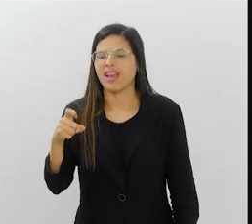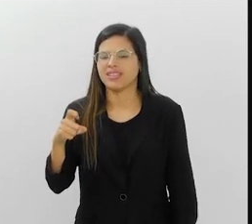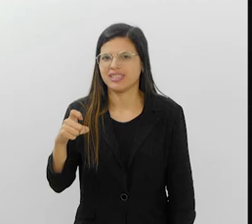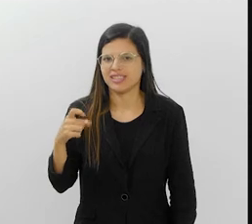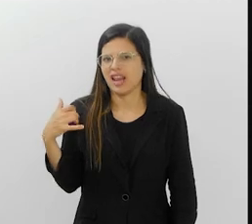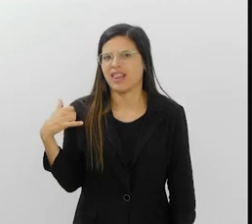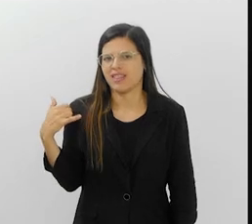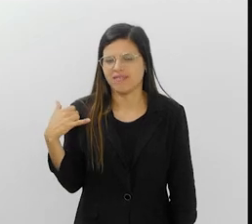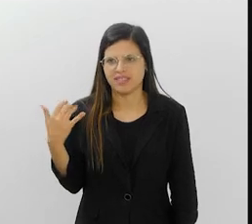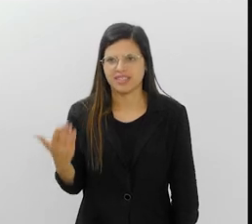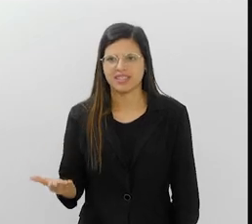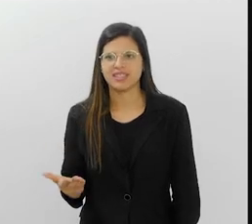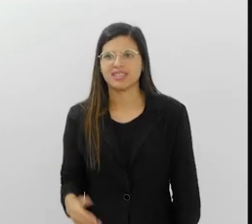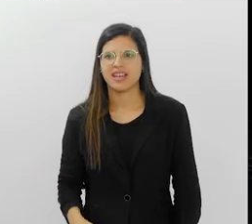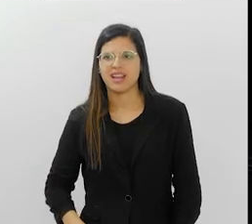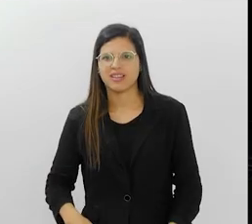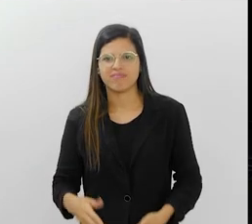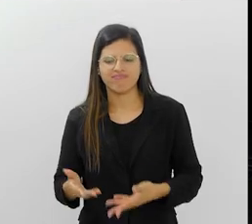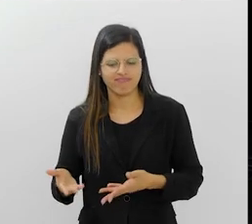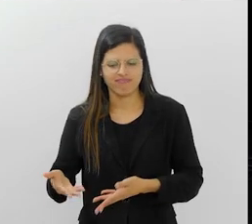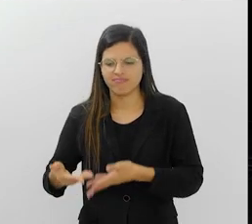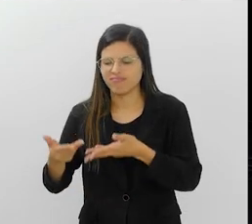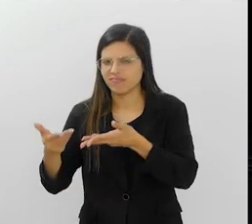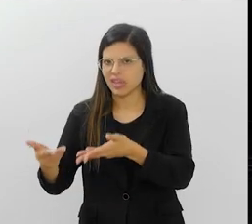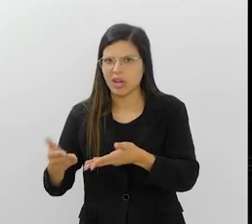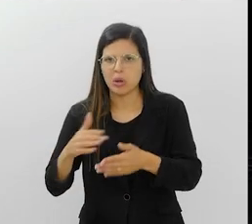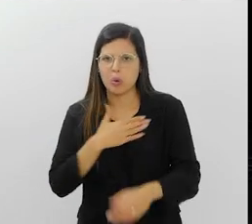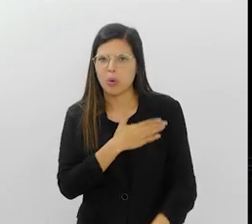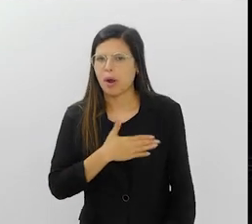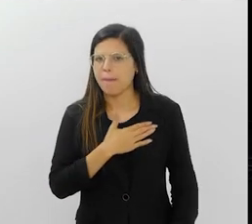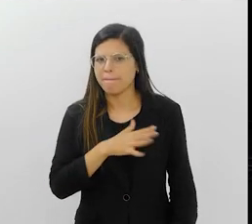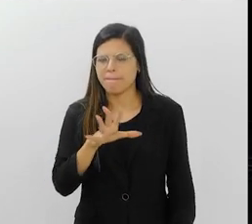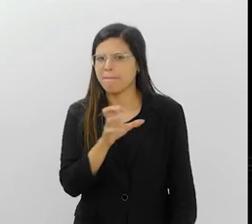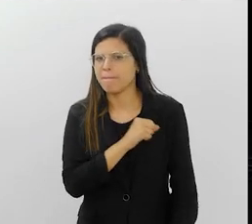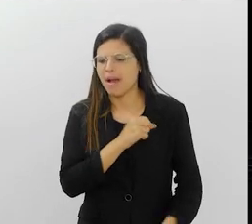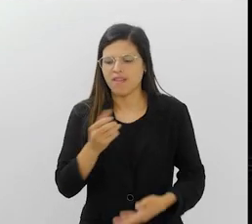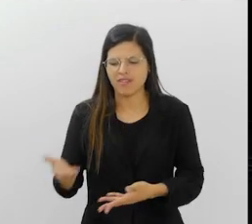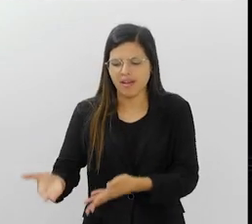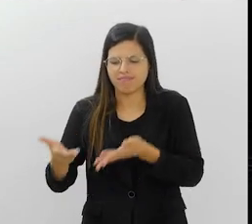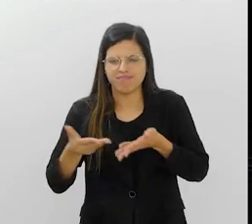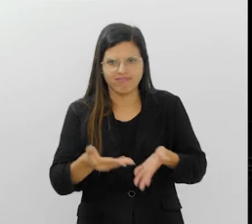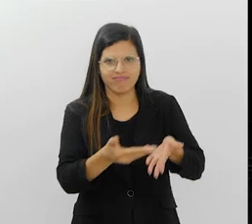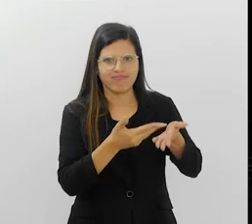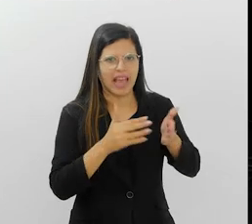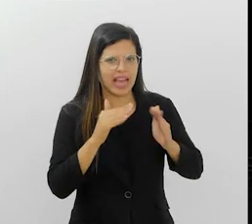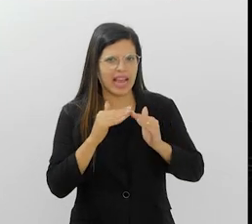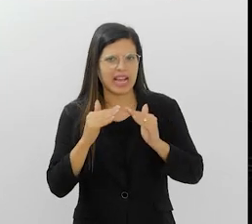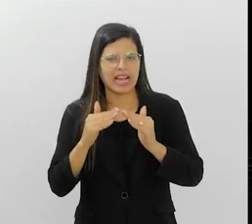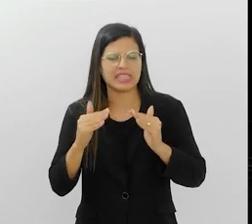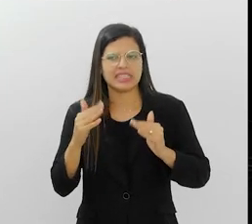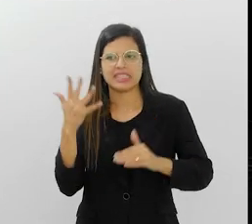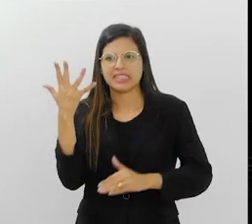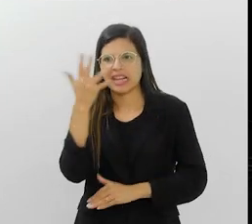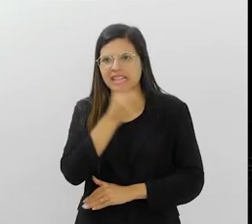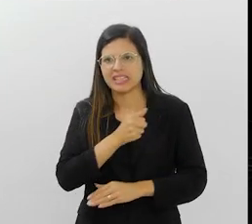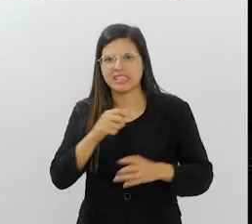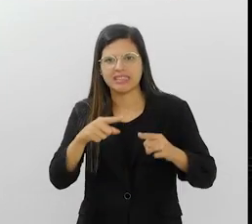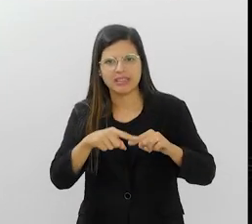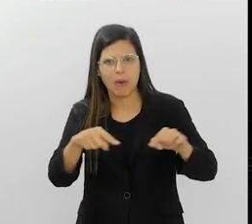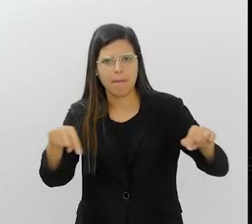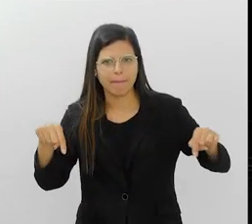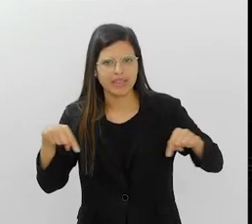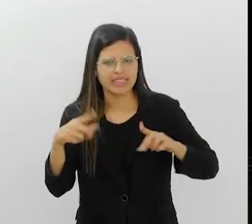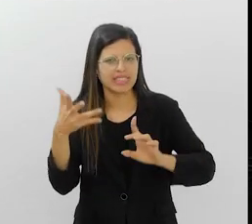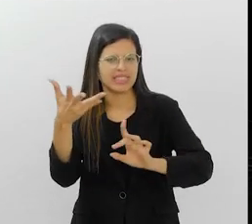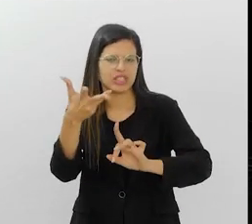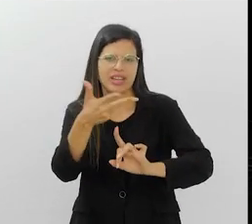anfitrião maravilhoso. É, o Max gostava muito de receber, né? A casa linda, né? É, muita... É uma galeria de arte. Galeria, né? De